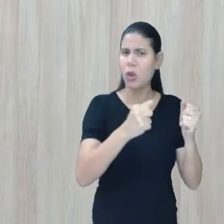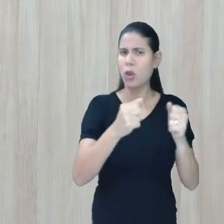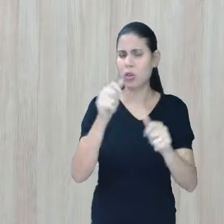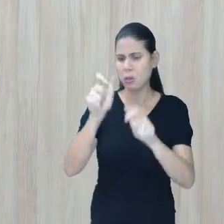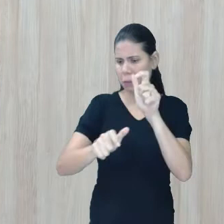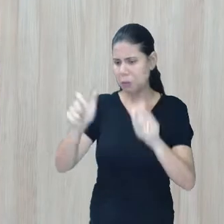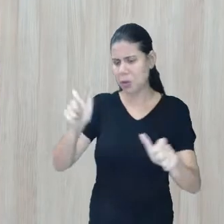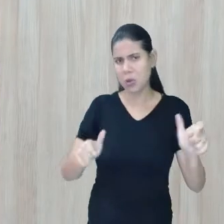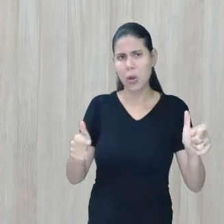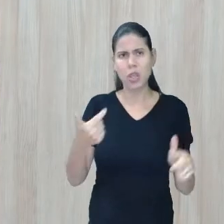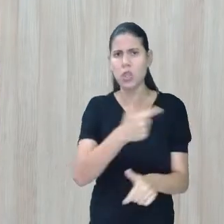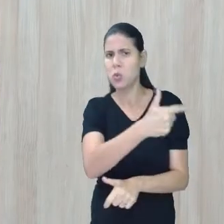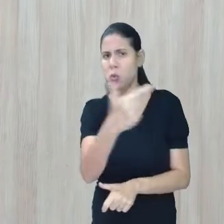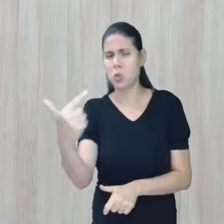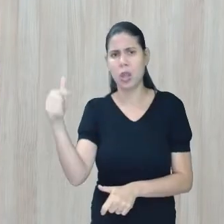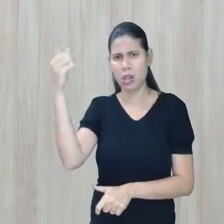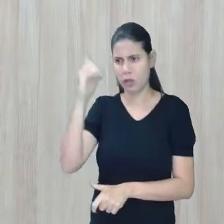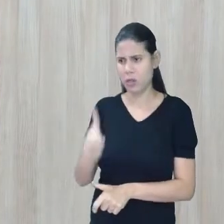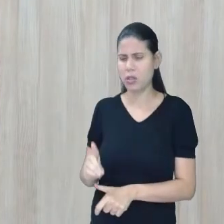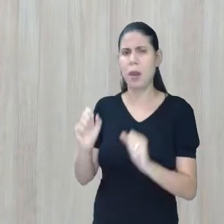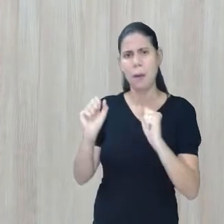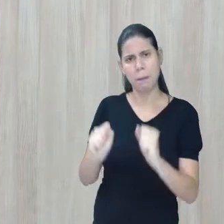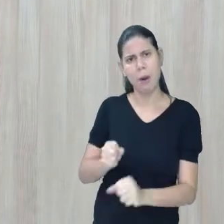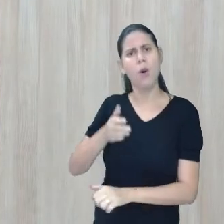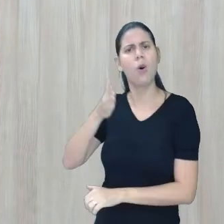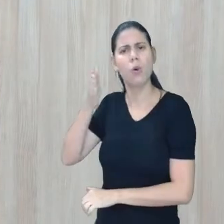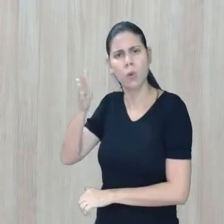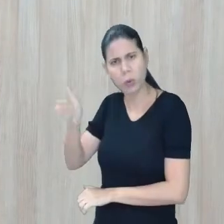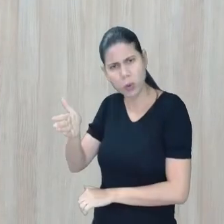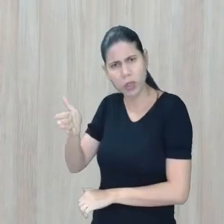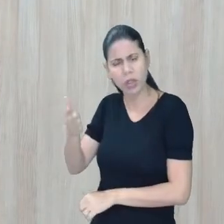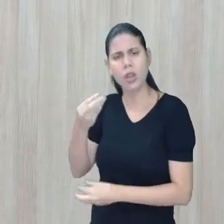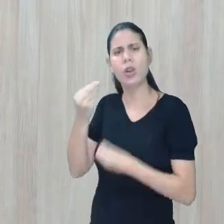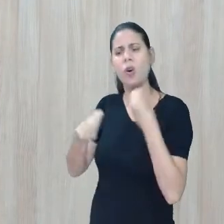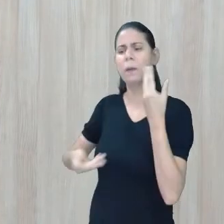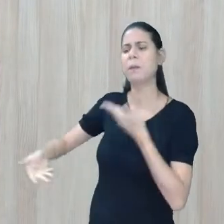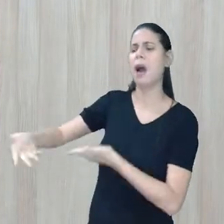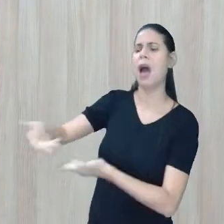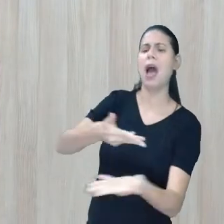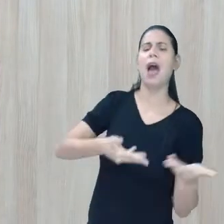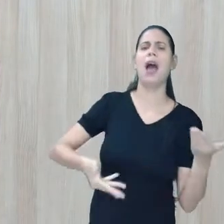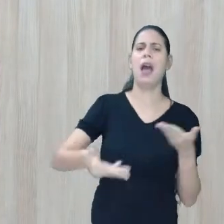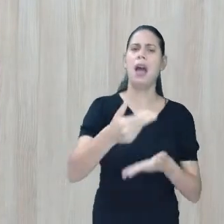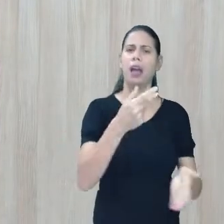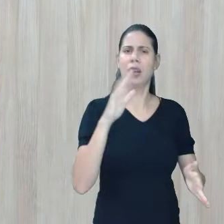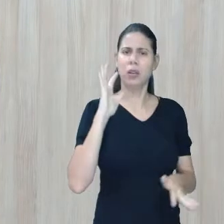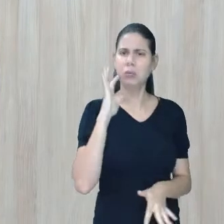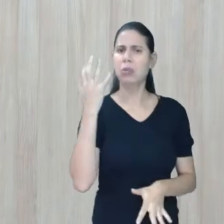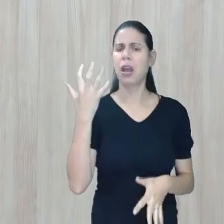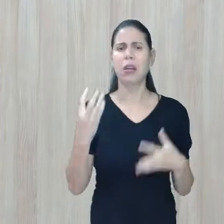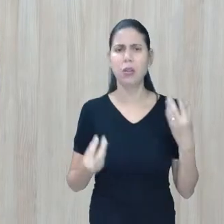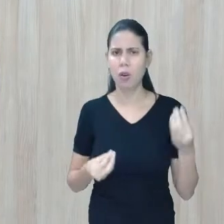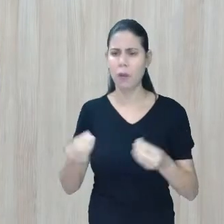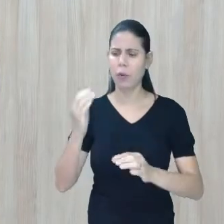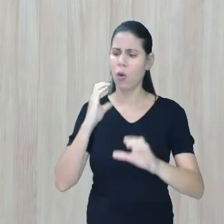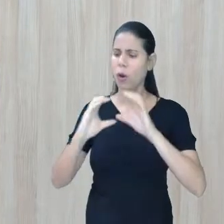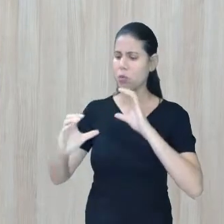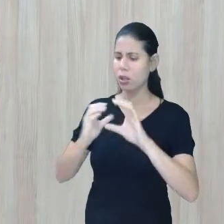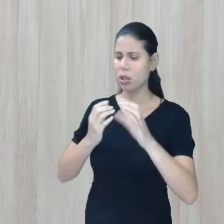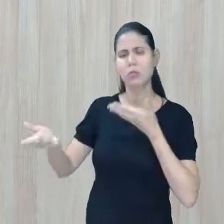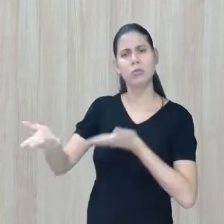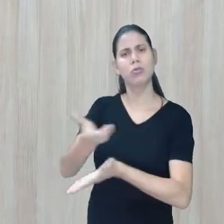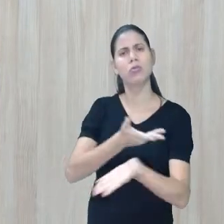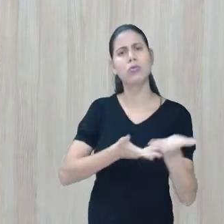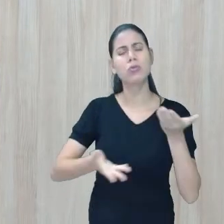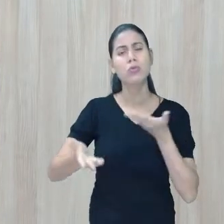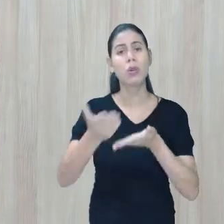pessoas que não apresentam deficiência. E me fala assim, dessa interação, como é que acontece a comunicação com eles, qual